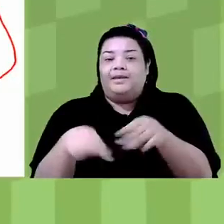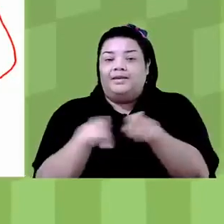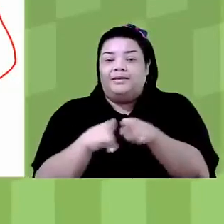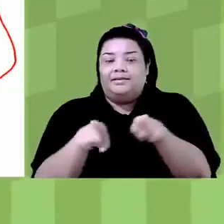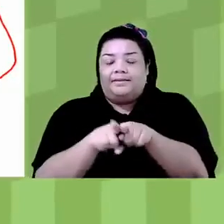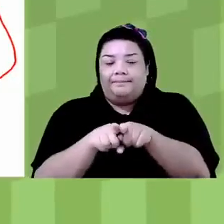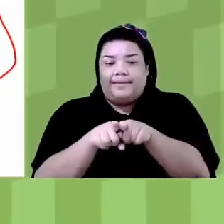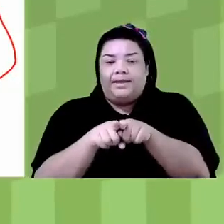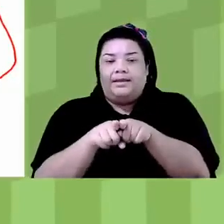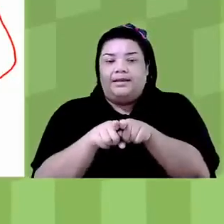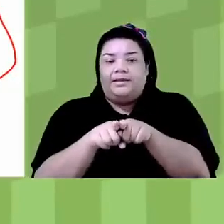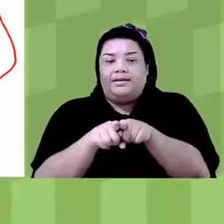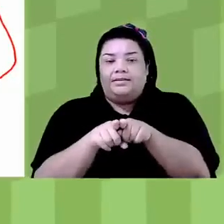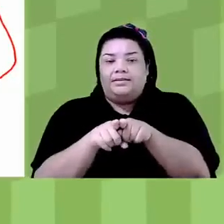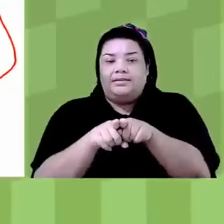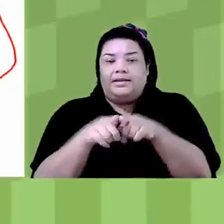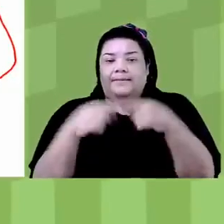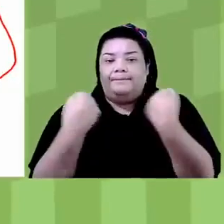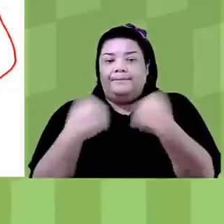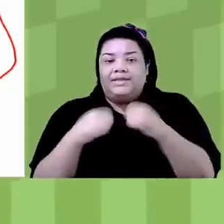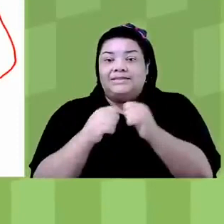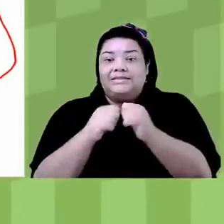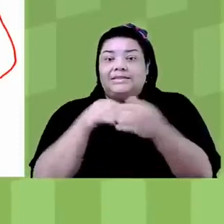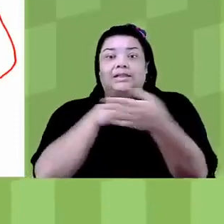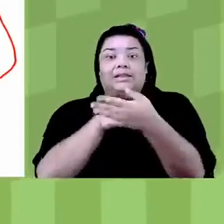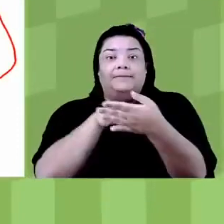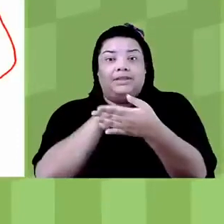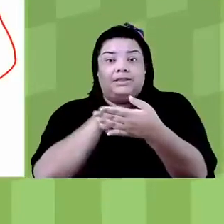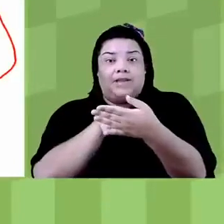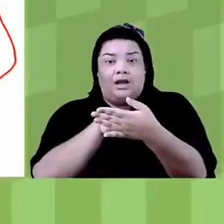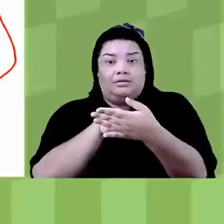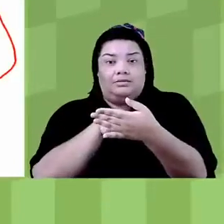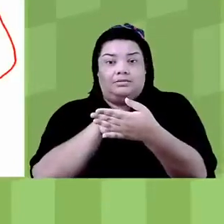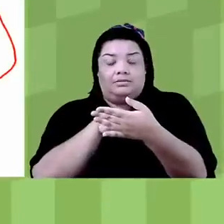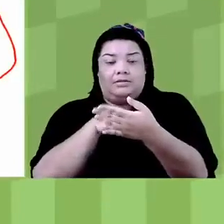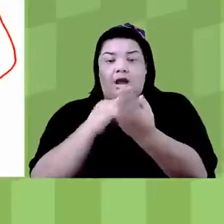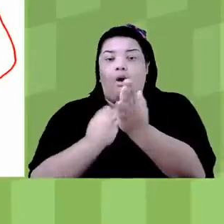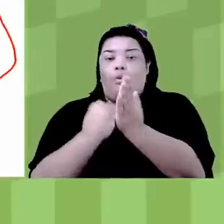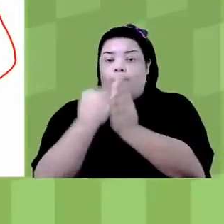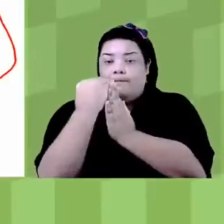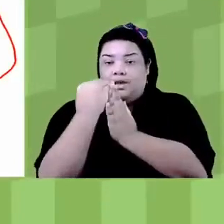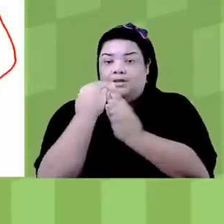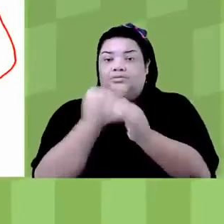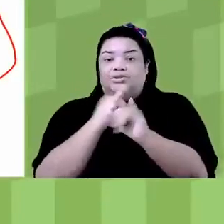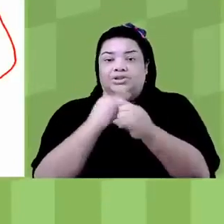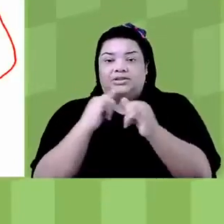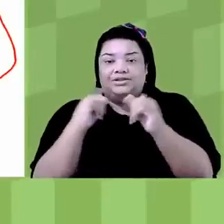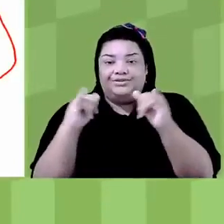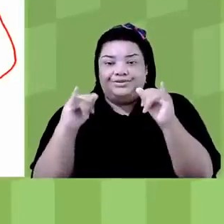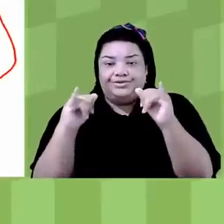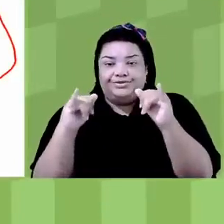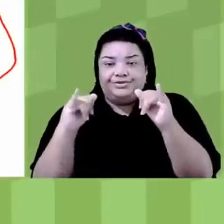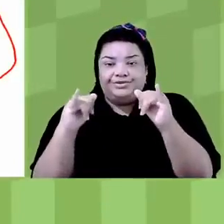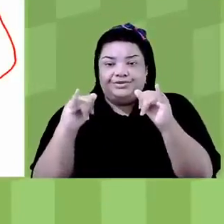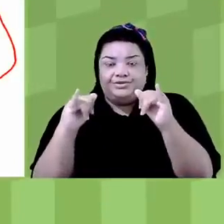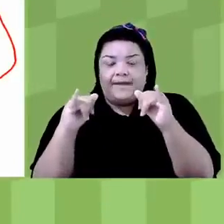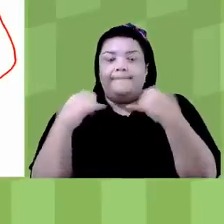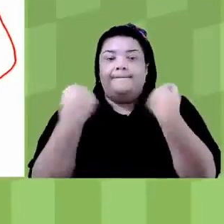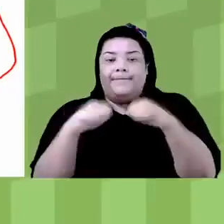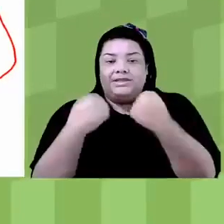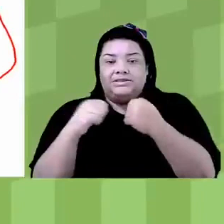né, limitar o aumento a 1,5 grau. Isso diz o Acordo de Paris e todos os países assinaram.